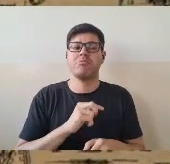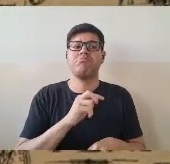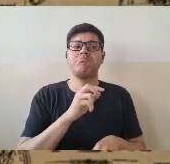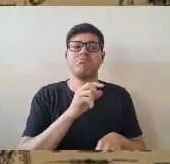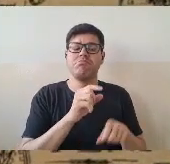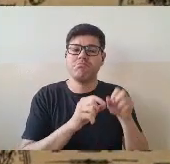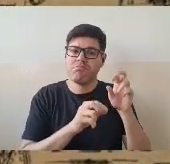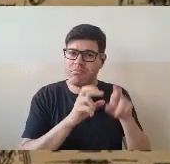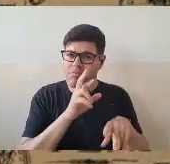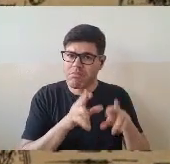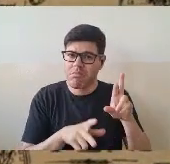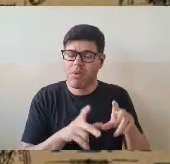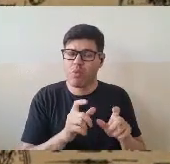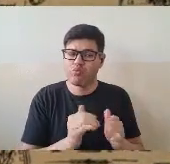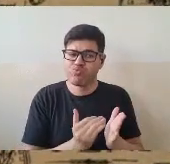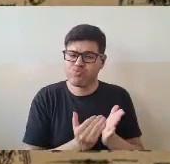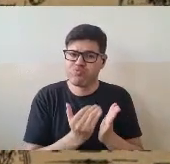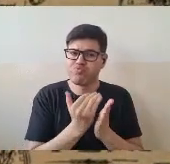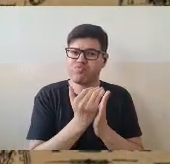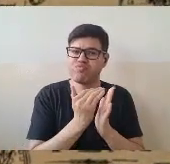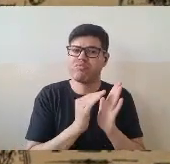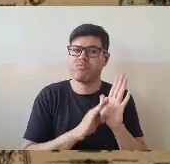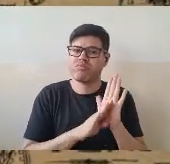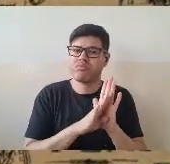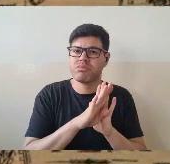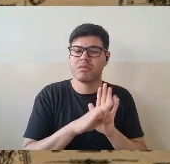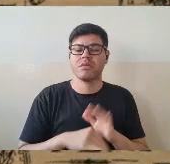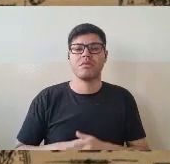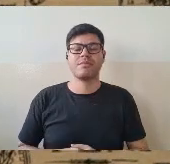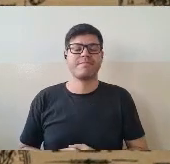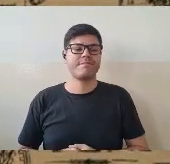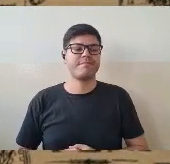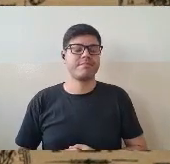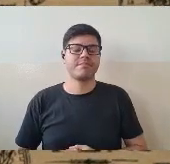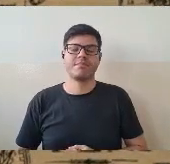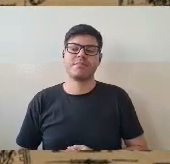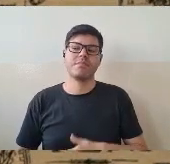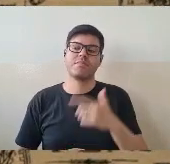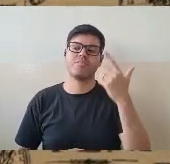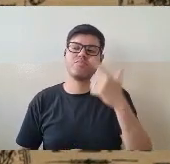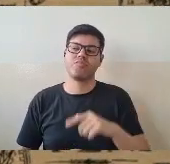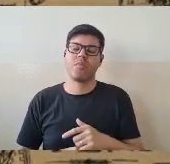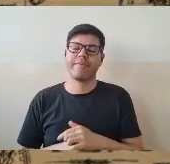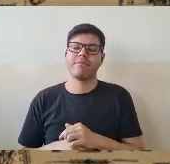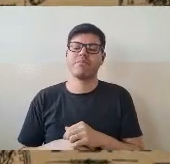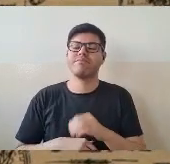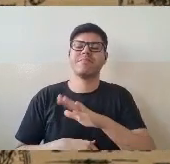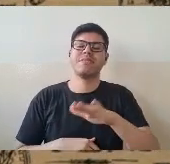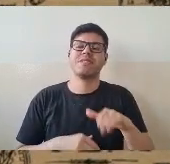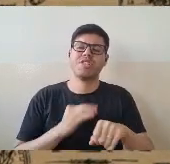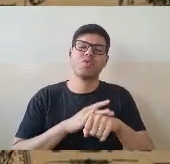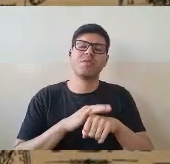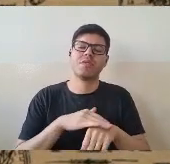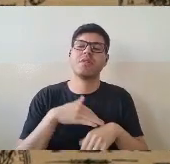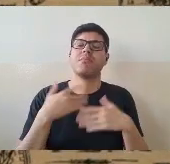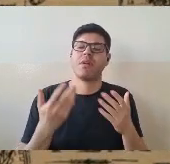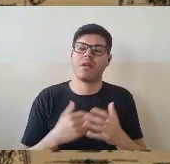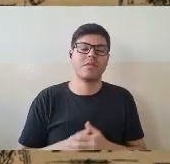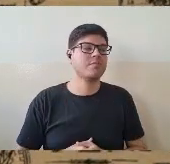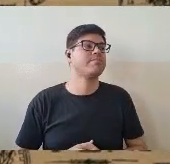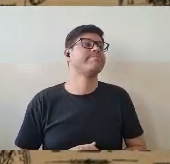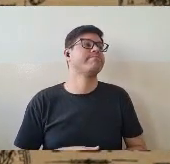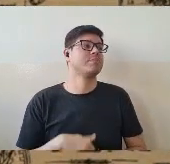criança? Me preocupa, por exemplo, celular, eu vou te falar, para mim isso aí é uma doença também. Essa dependência aí da